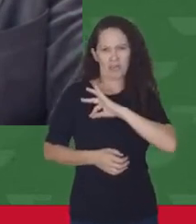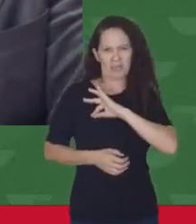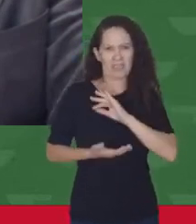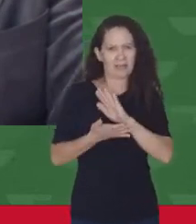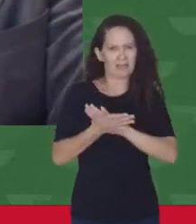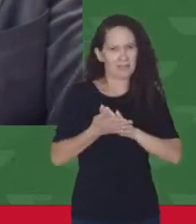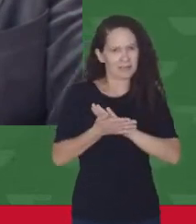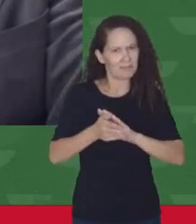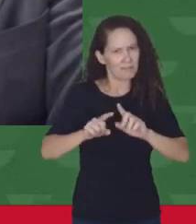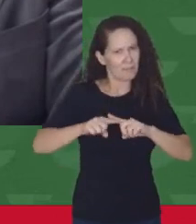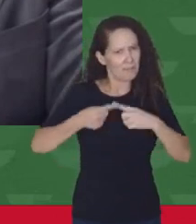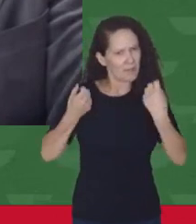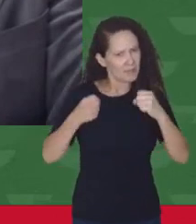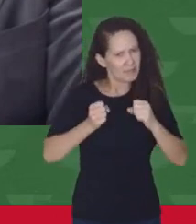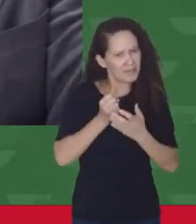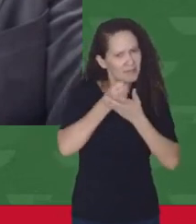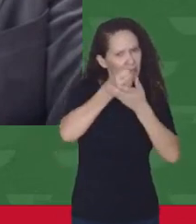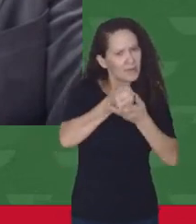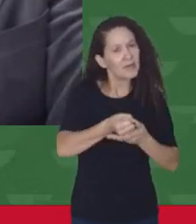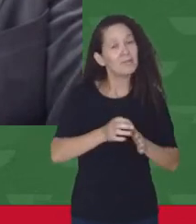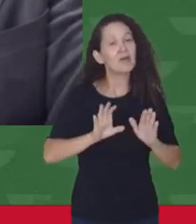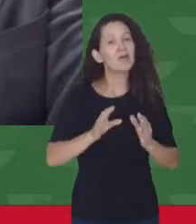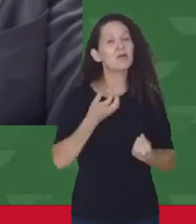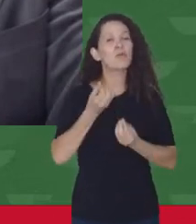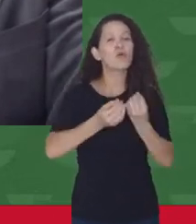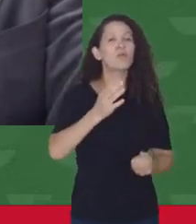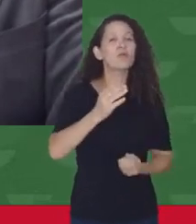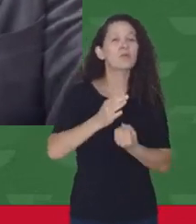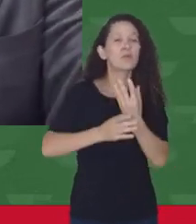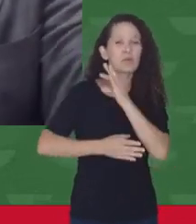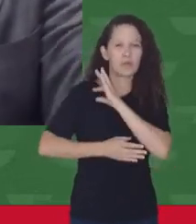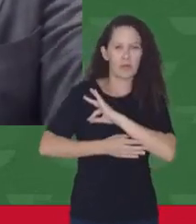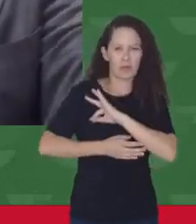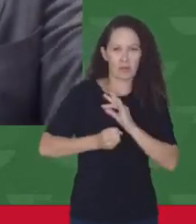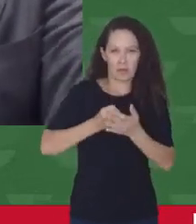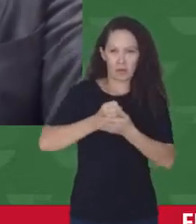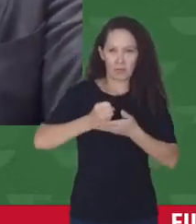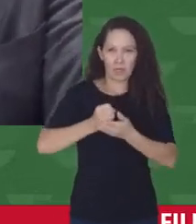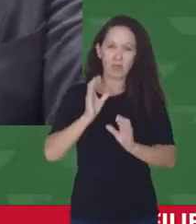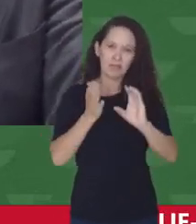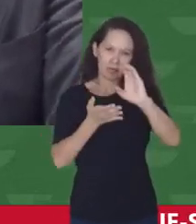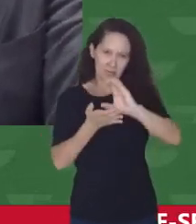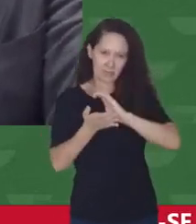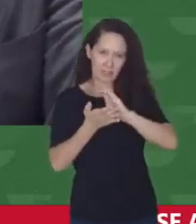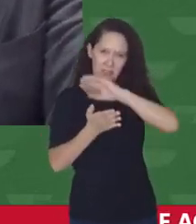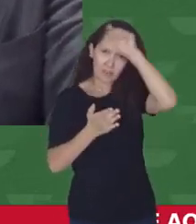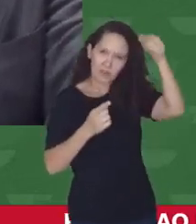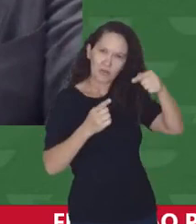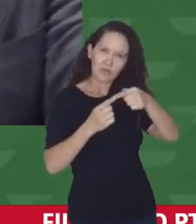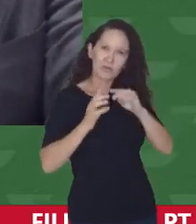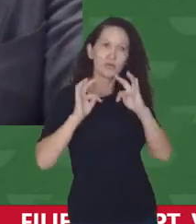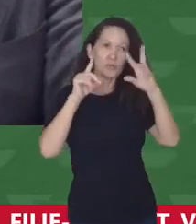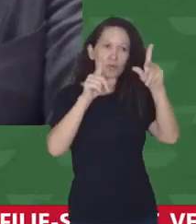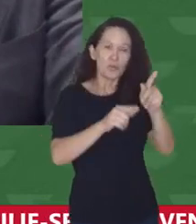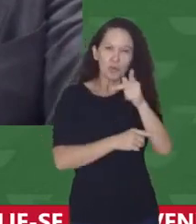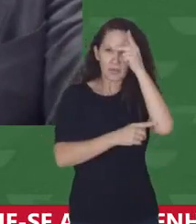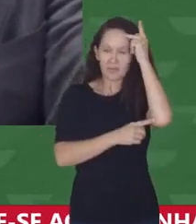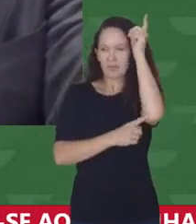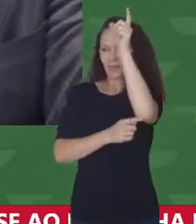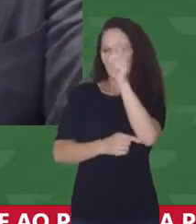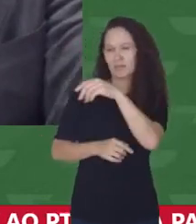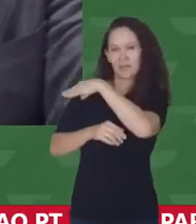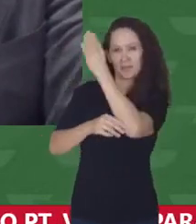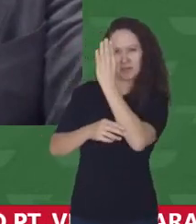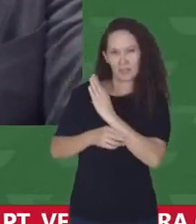que para isso, né, para você ter uma política de renda básica, né, que atinja todos os brasileiros que